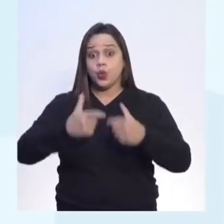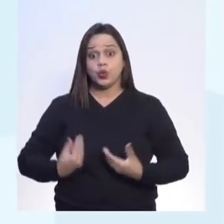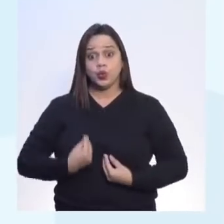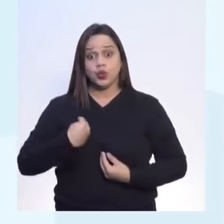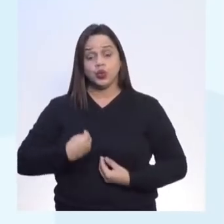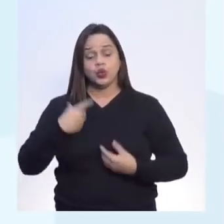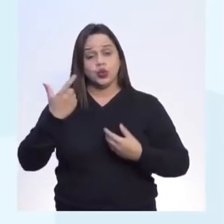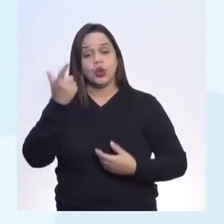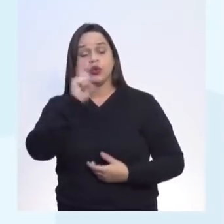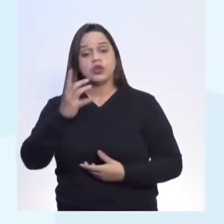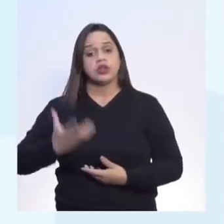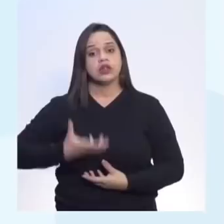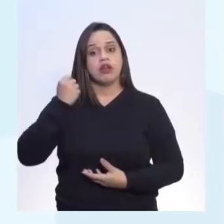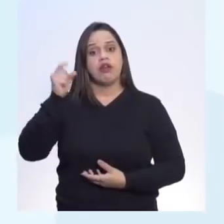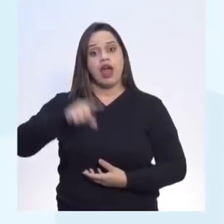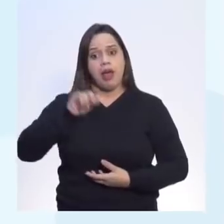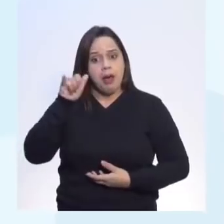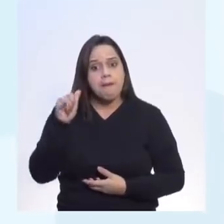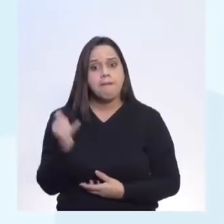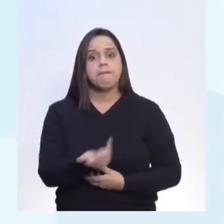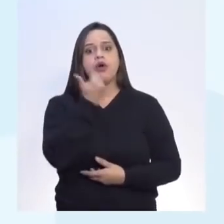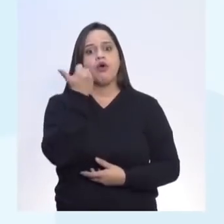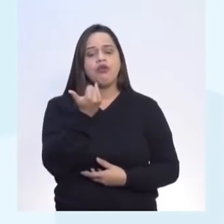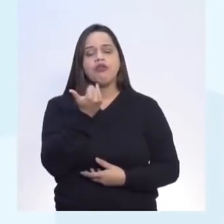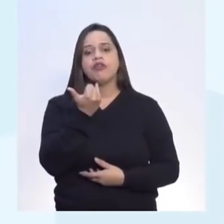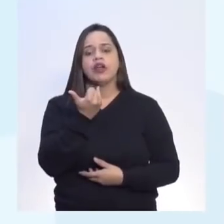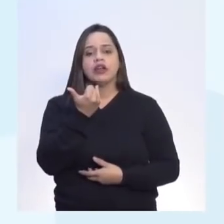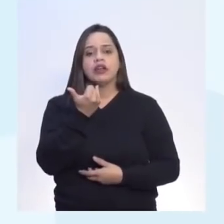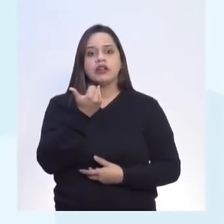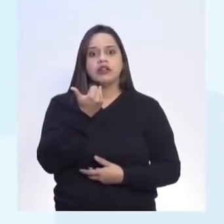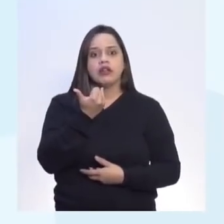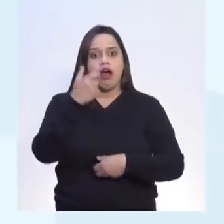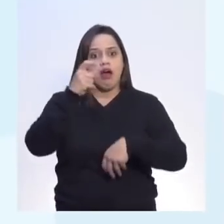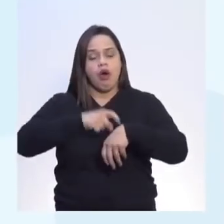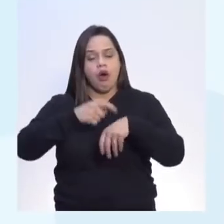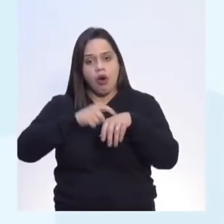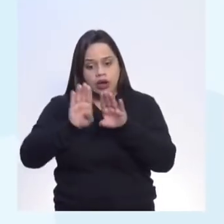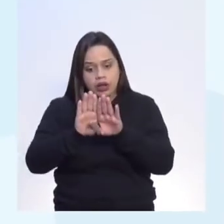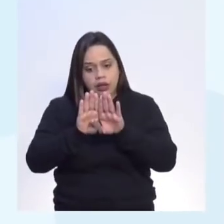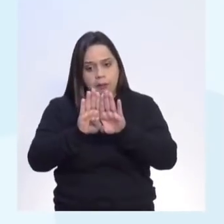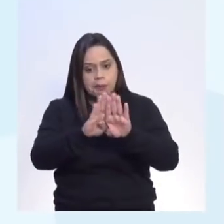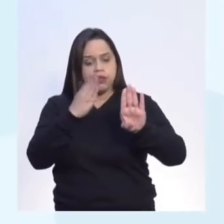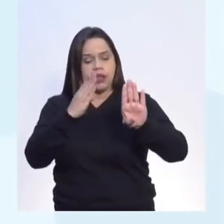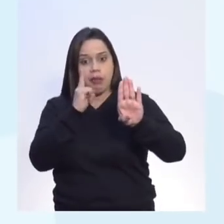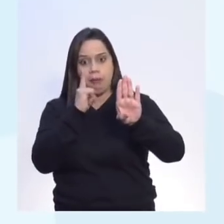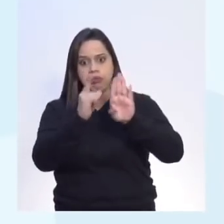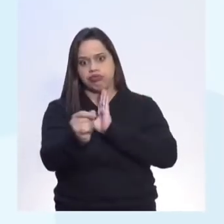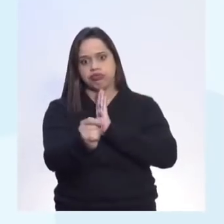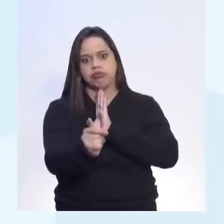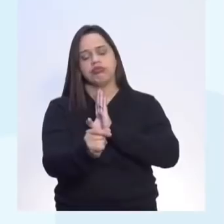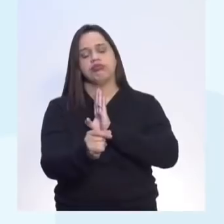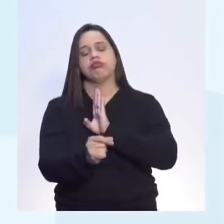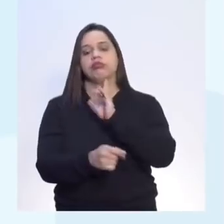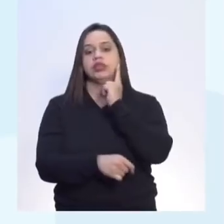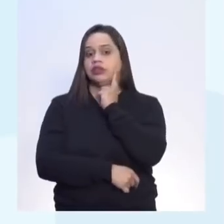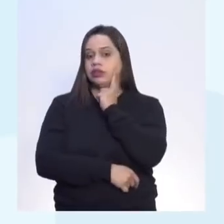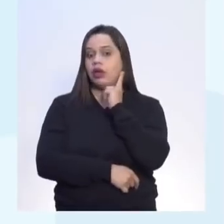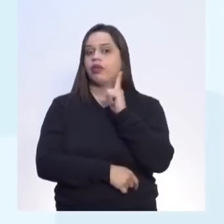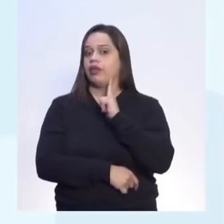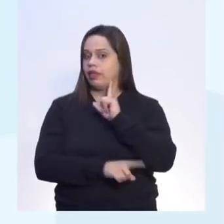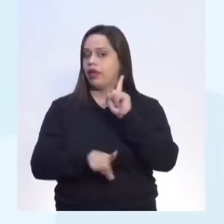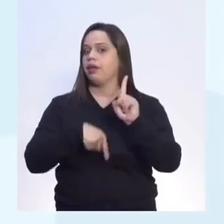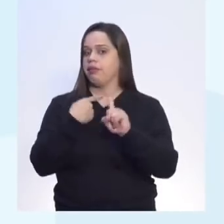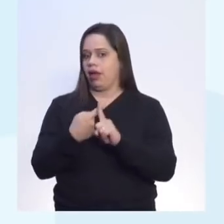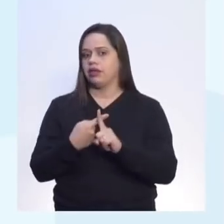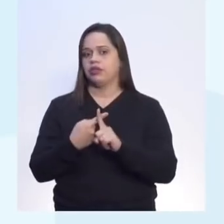seja aproveitar-se dos abrimentos de porta e fugir. Então, temos mais uma questão